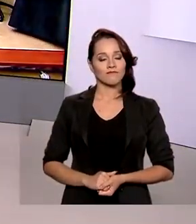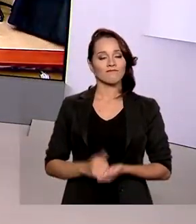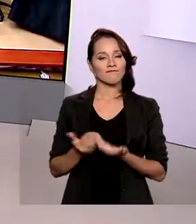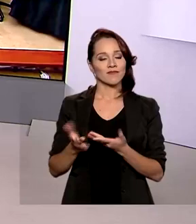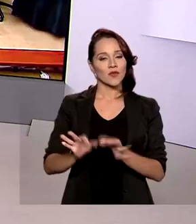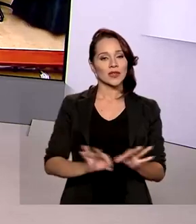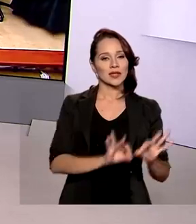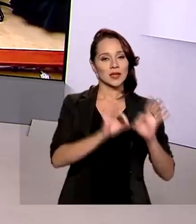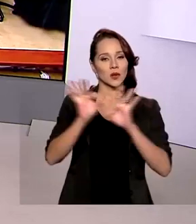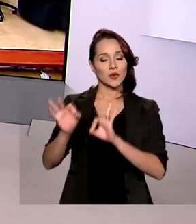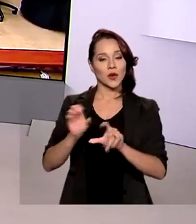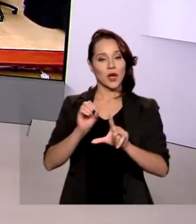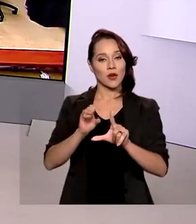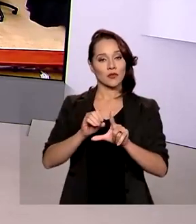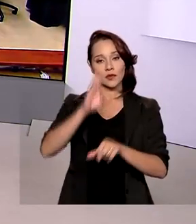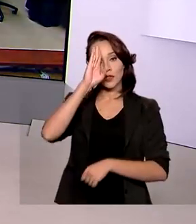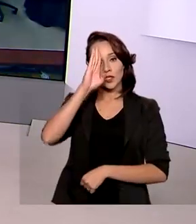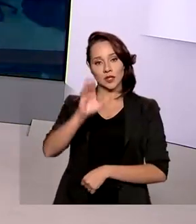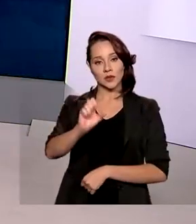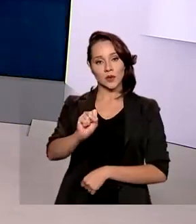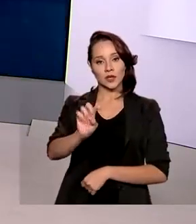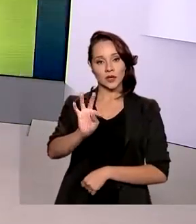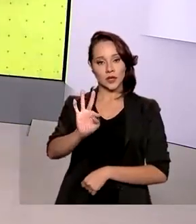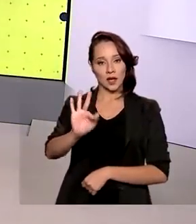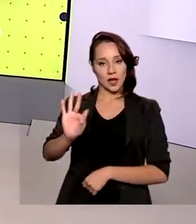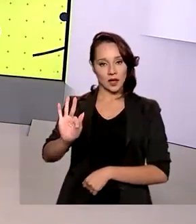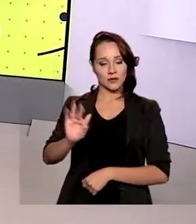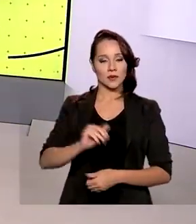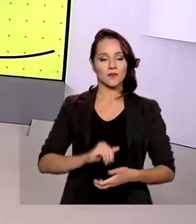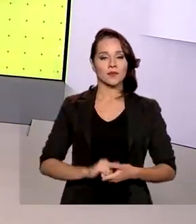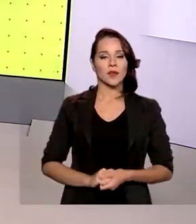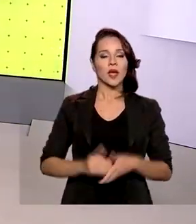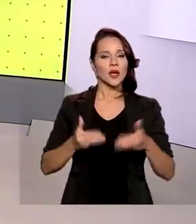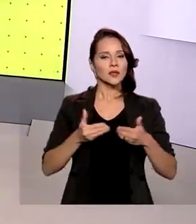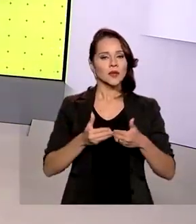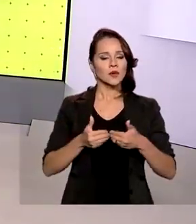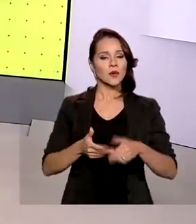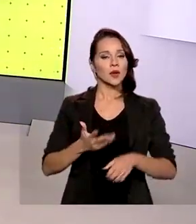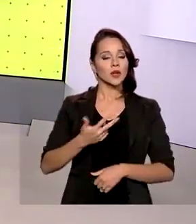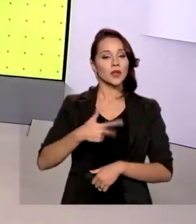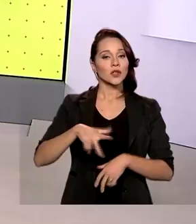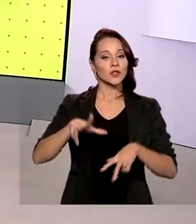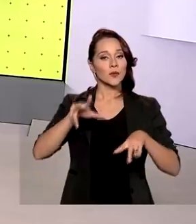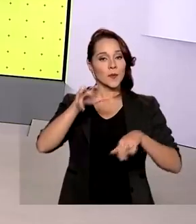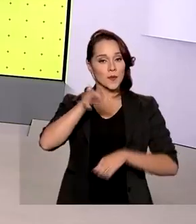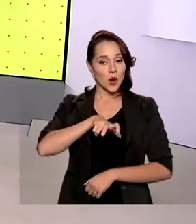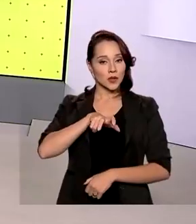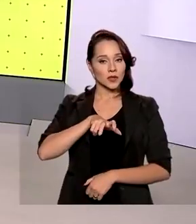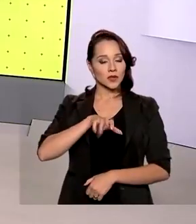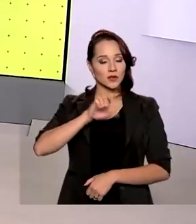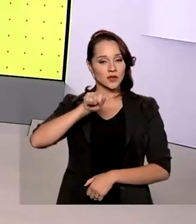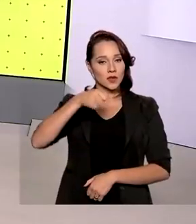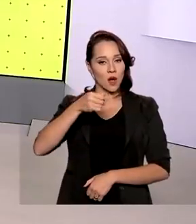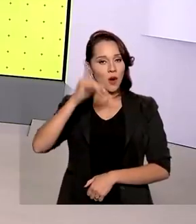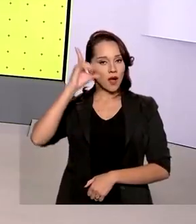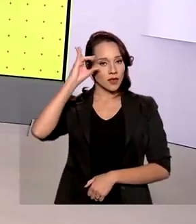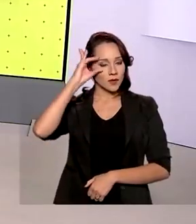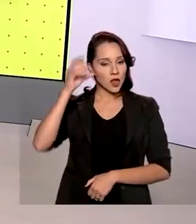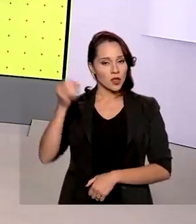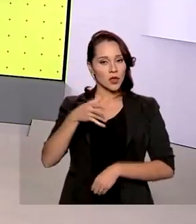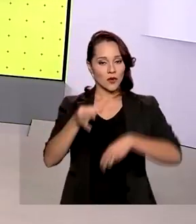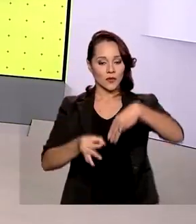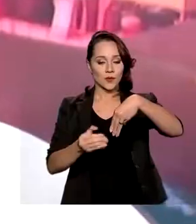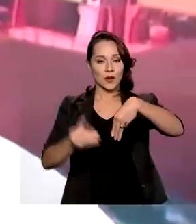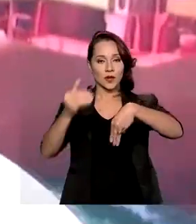Você acompanhou ao vivo, direto do Supremo Tribunal Federal, a cerimônia de posse de André Mendonça como novo ministro da